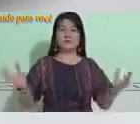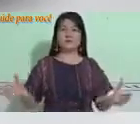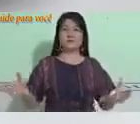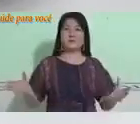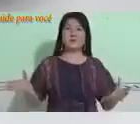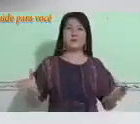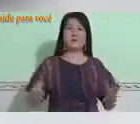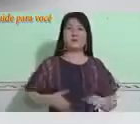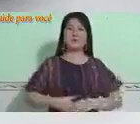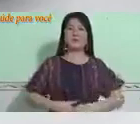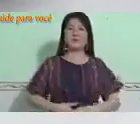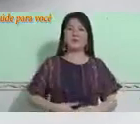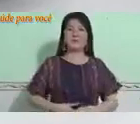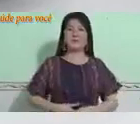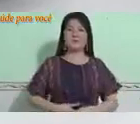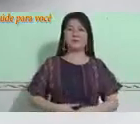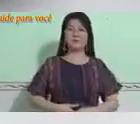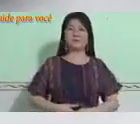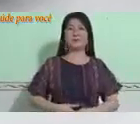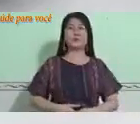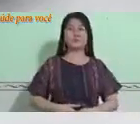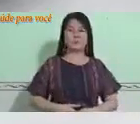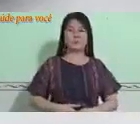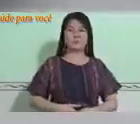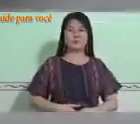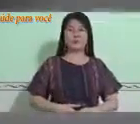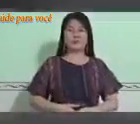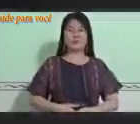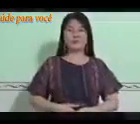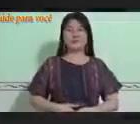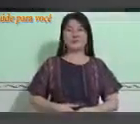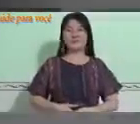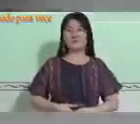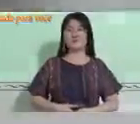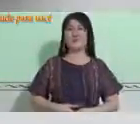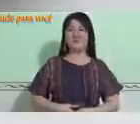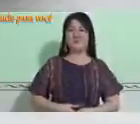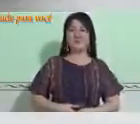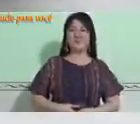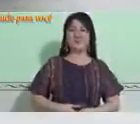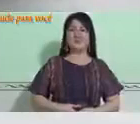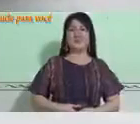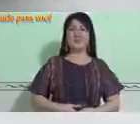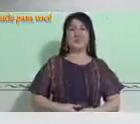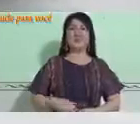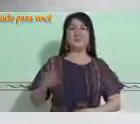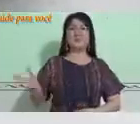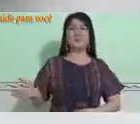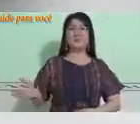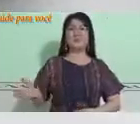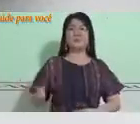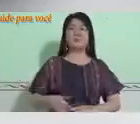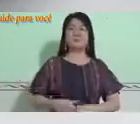SEDORMIRPLOMNOS 8 horas por noite e ter uma alimentação saudável, fazer exercícios físicos e evitar o consumo de alimentos